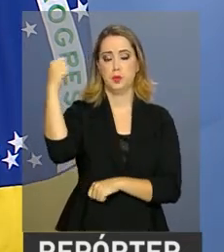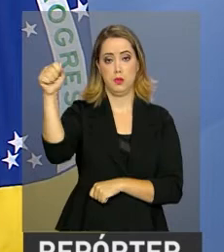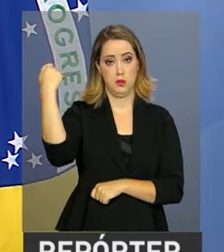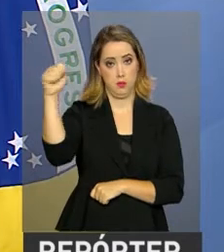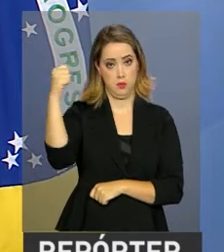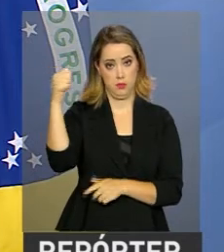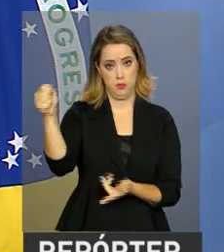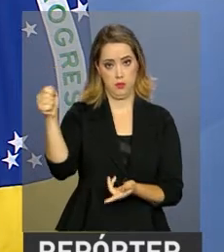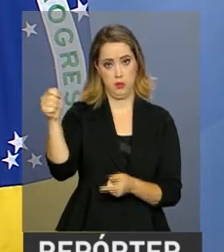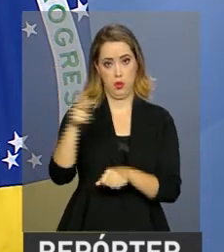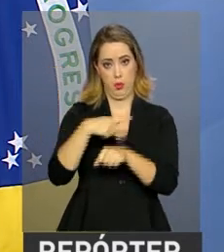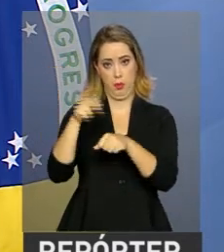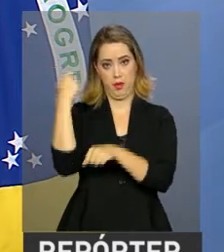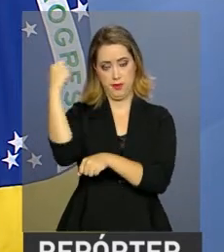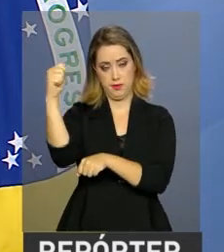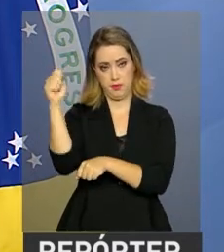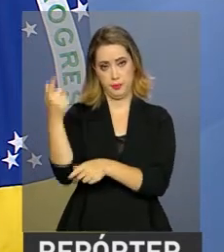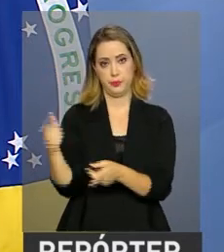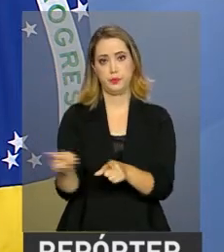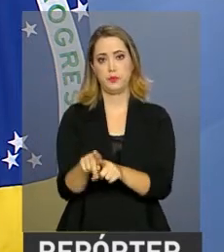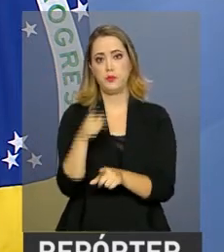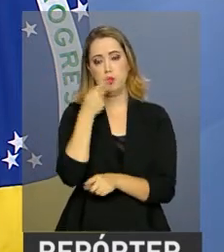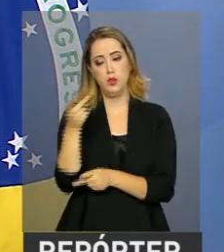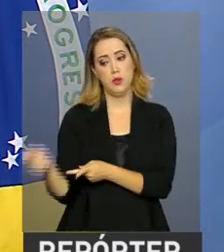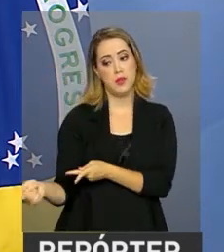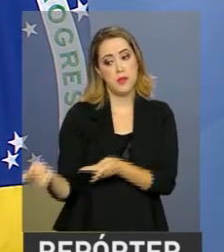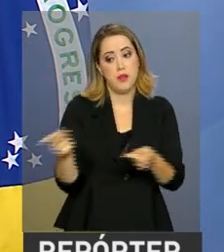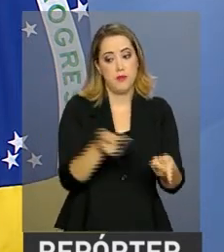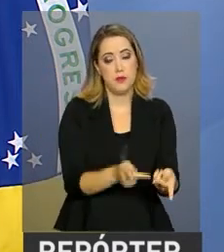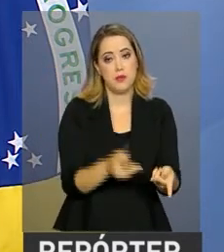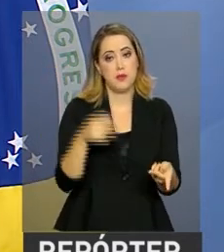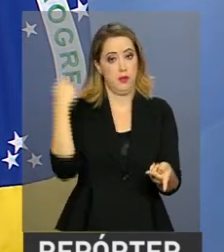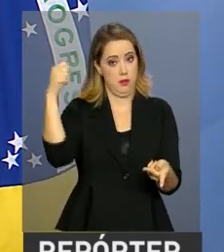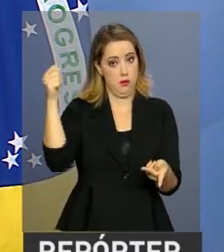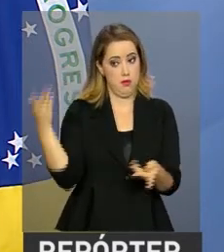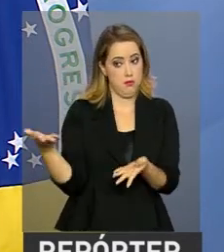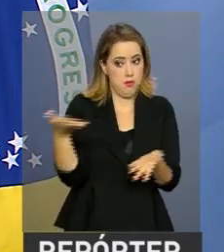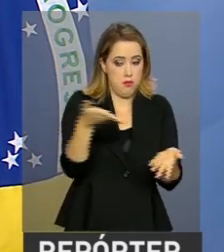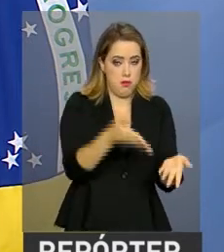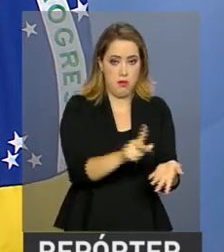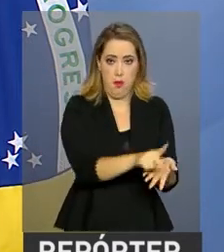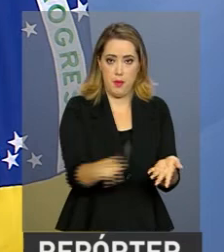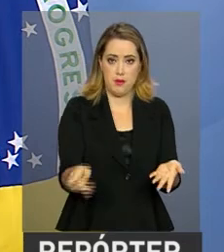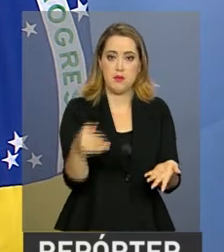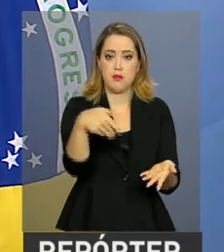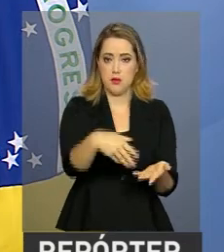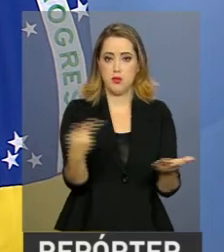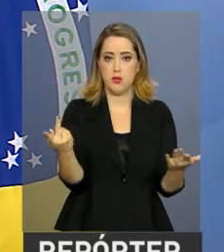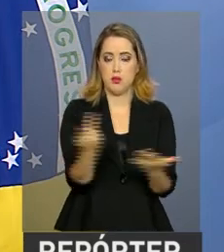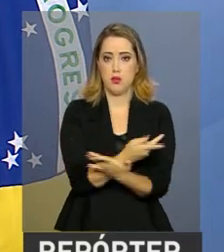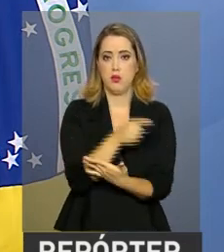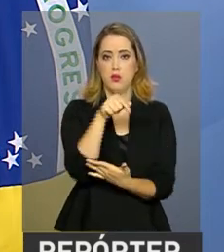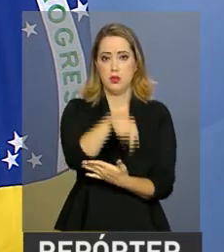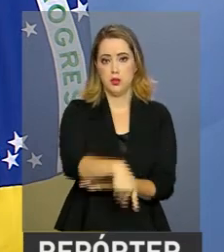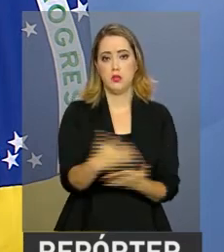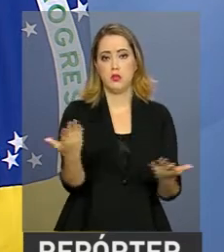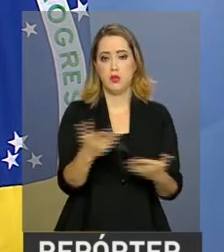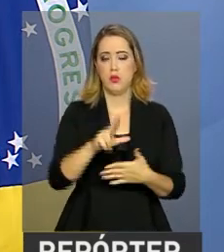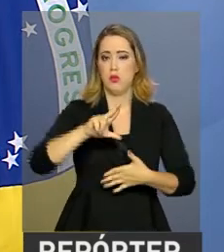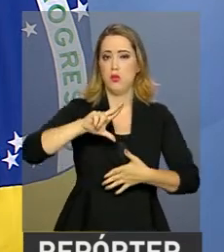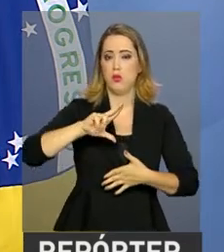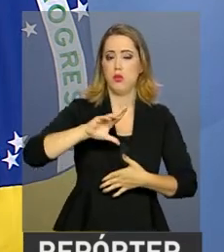ainda que a visita do presidente Macri ao Brasil, que se dará durante a atual presidência argentina do